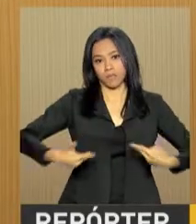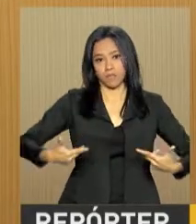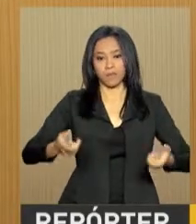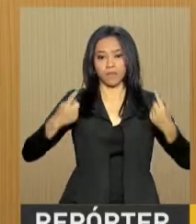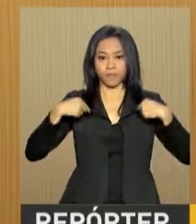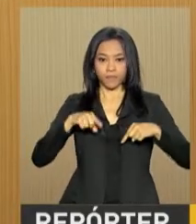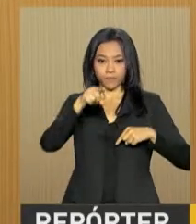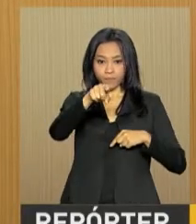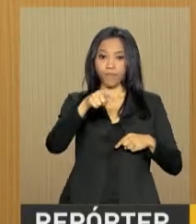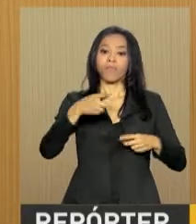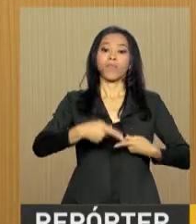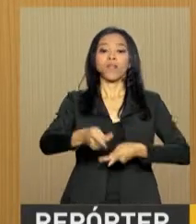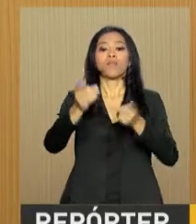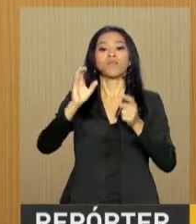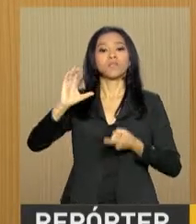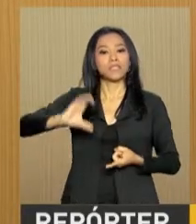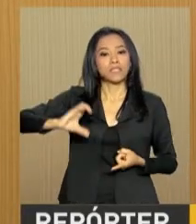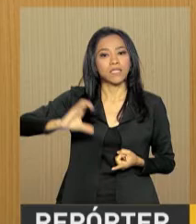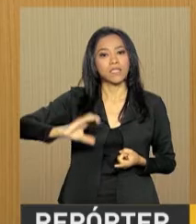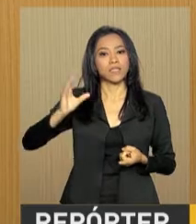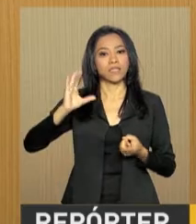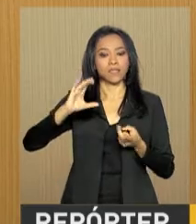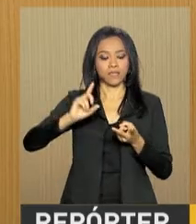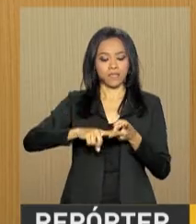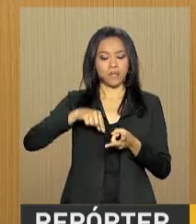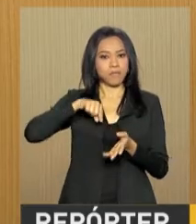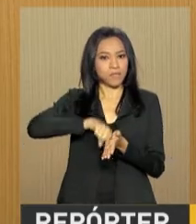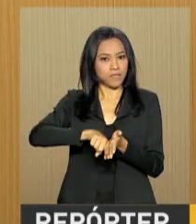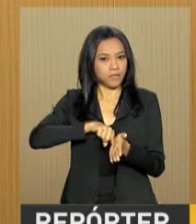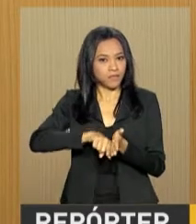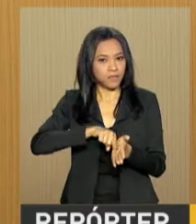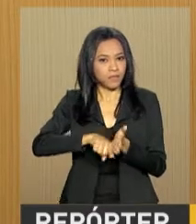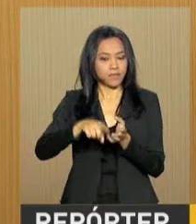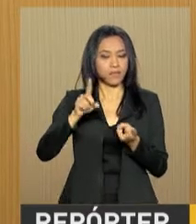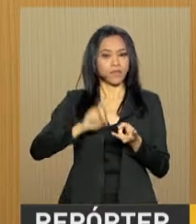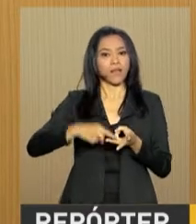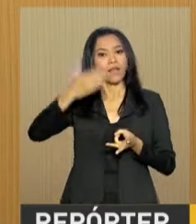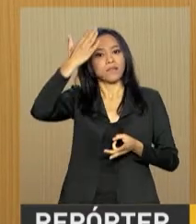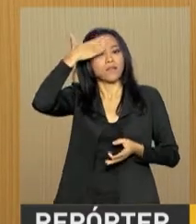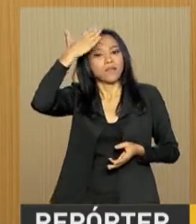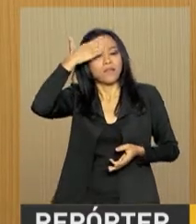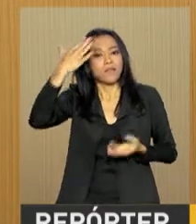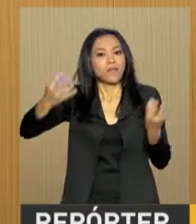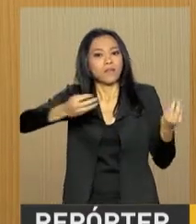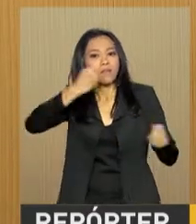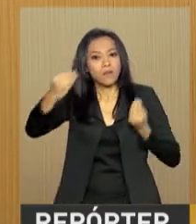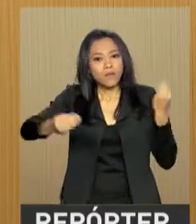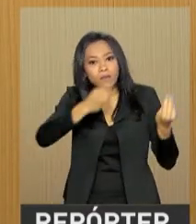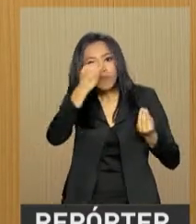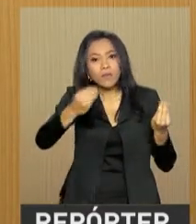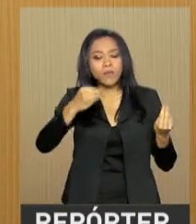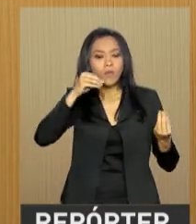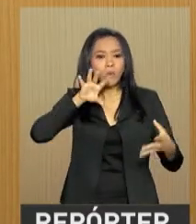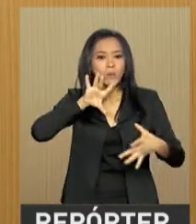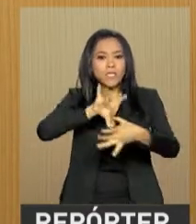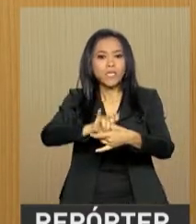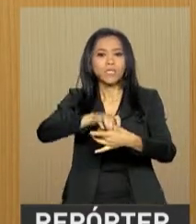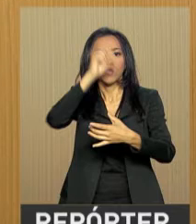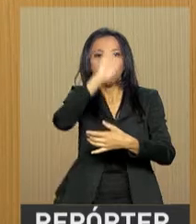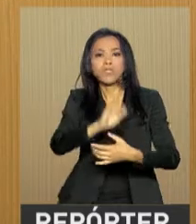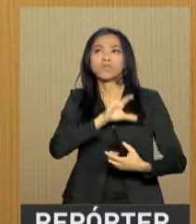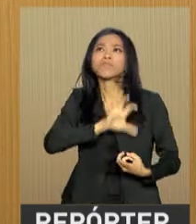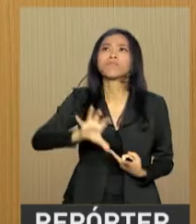ciência levou os nossos cientistas pra a conviver em com as múltiplas realidades do brasil